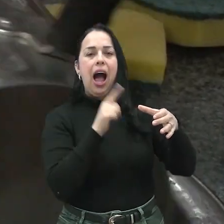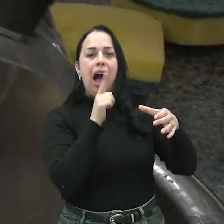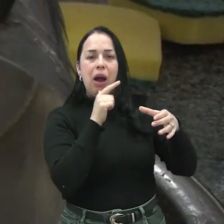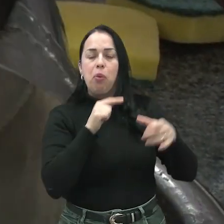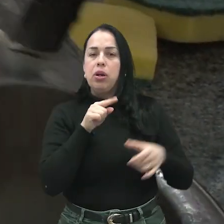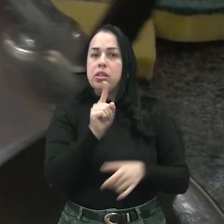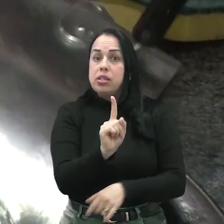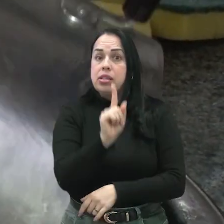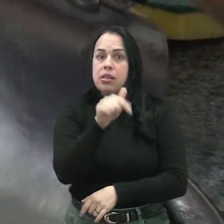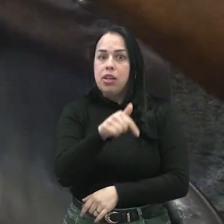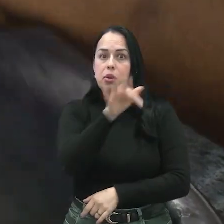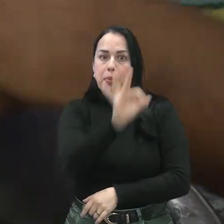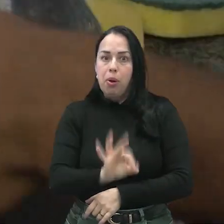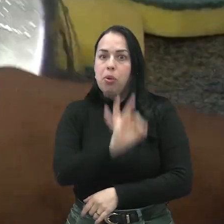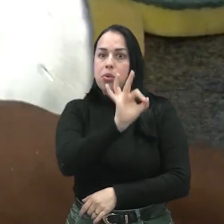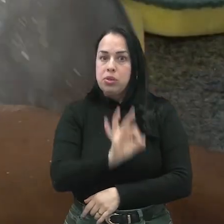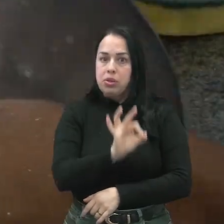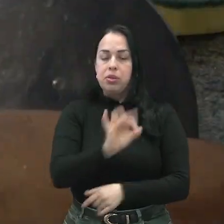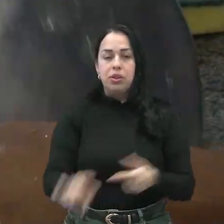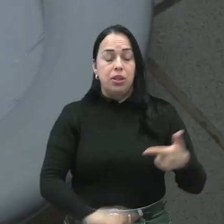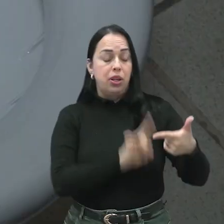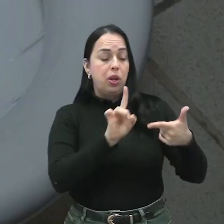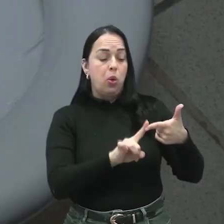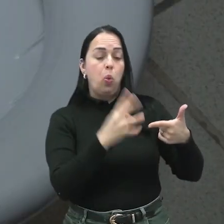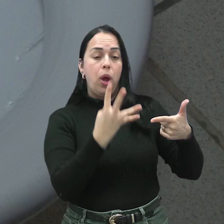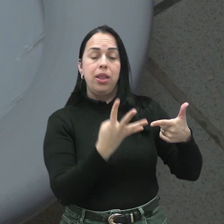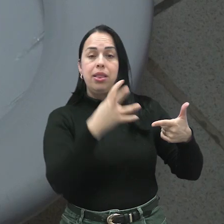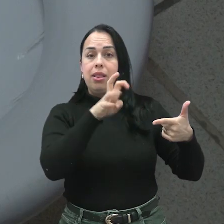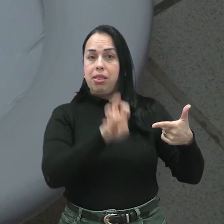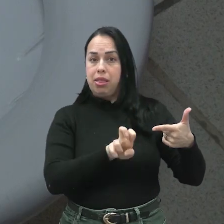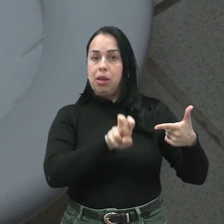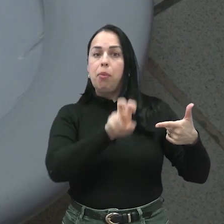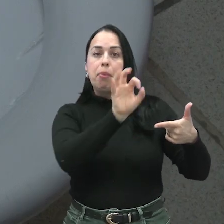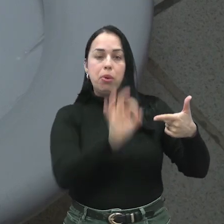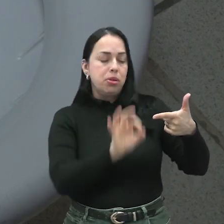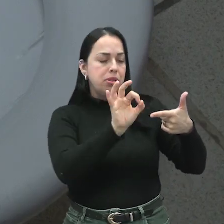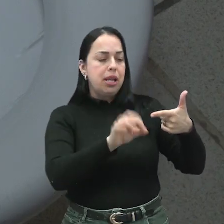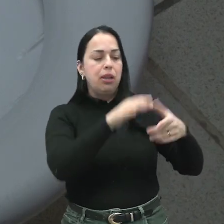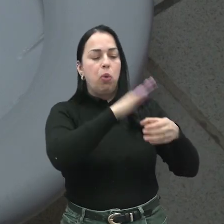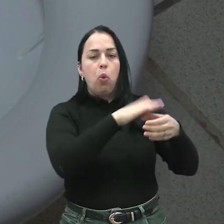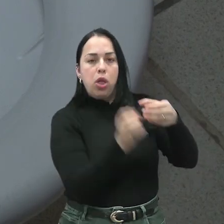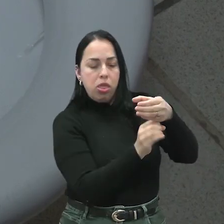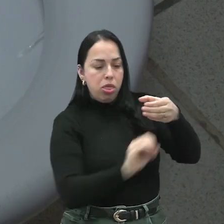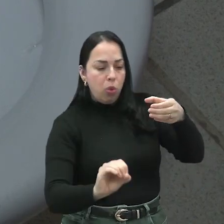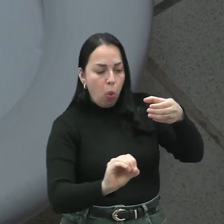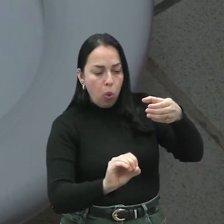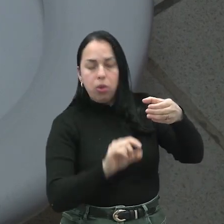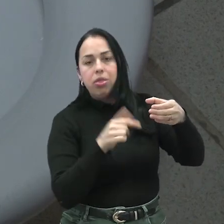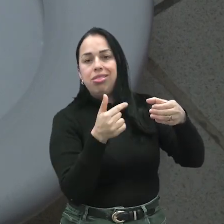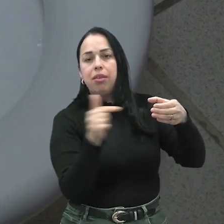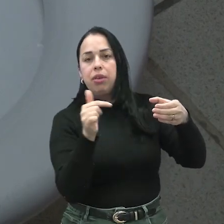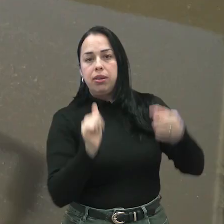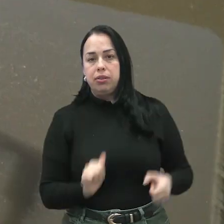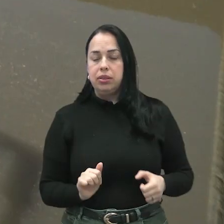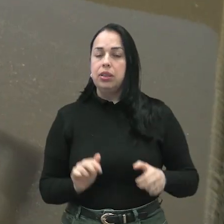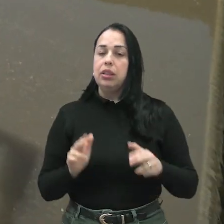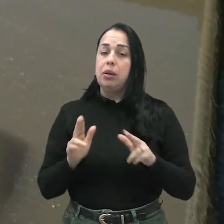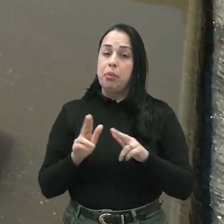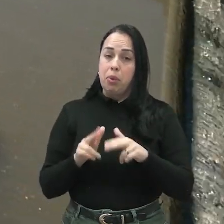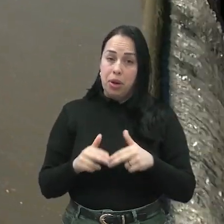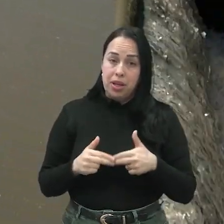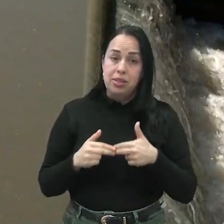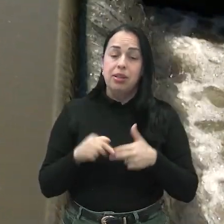impacta 17% dos brasileiros e 45% não possuem coleta de esgoto.